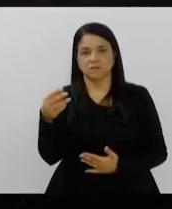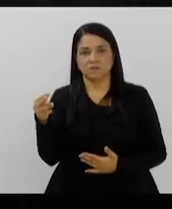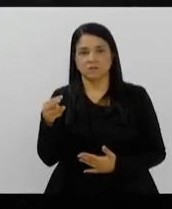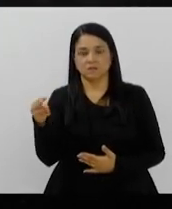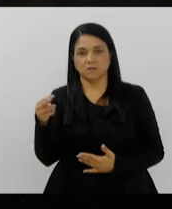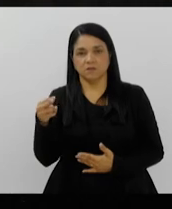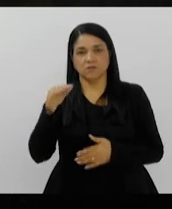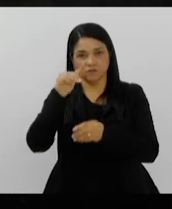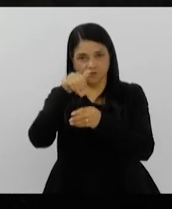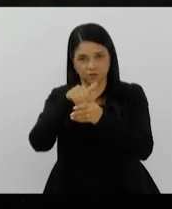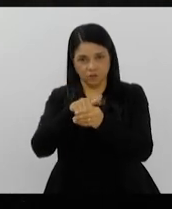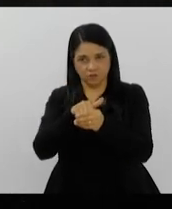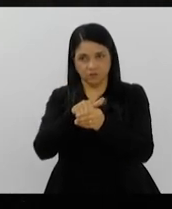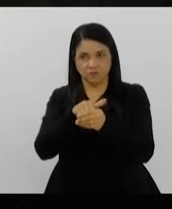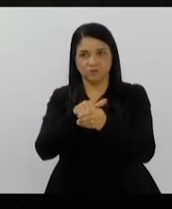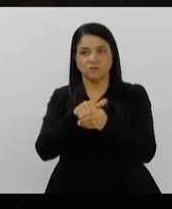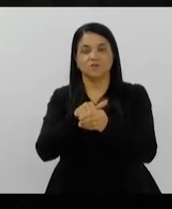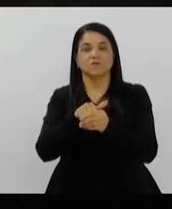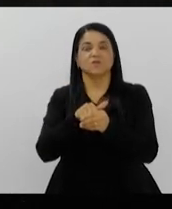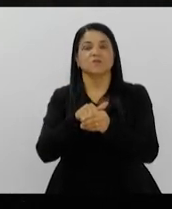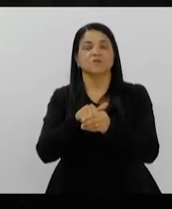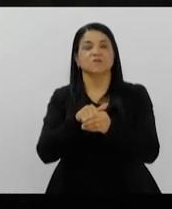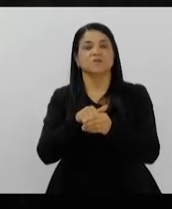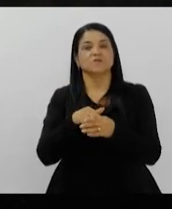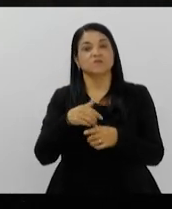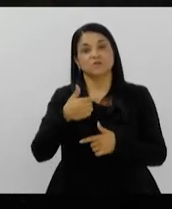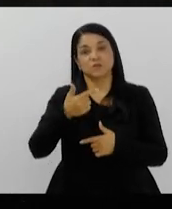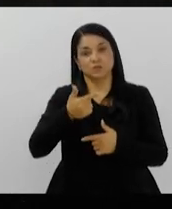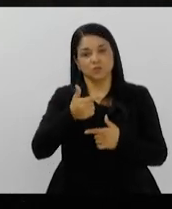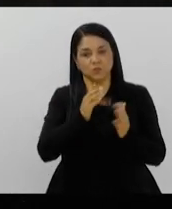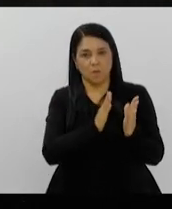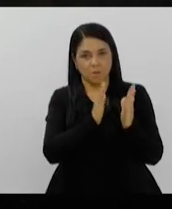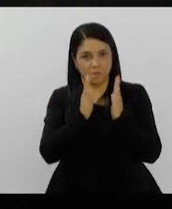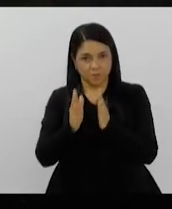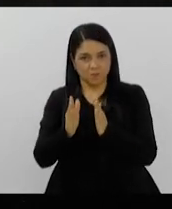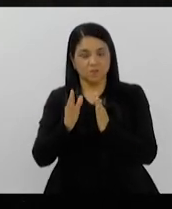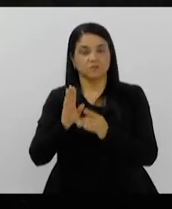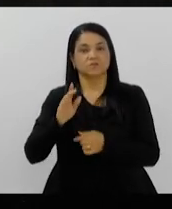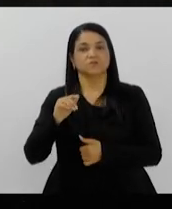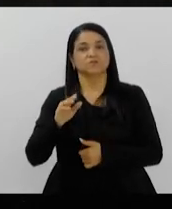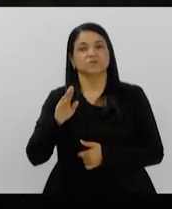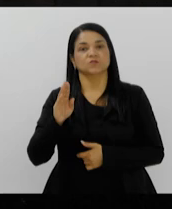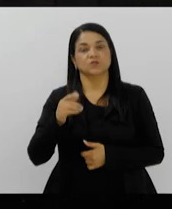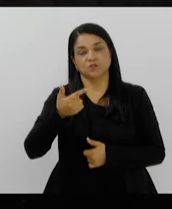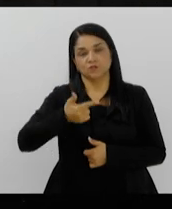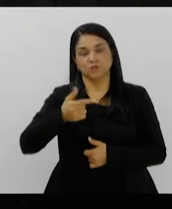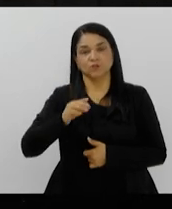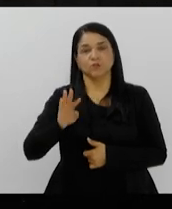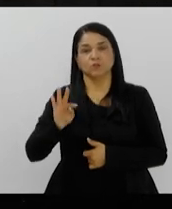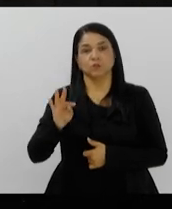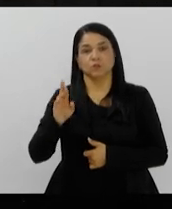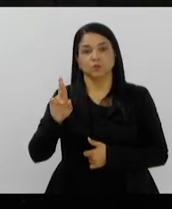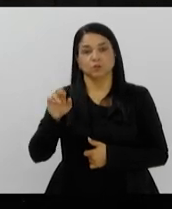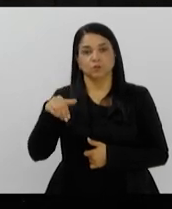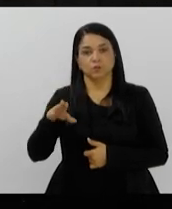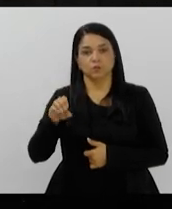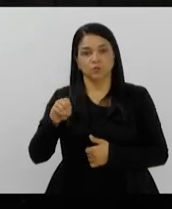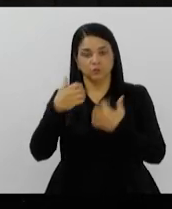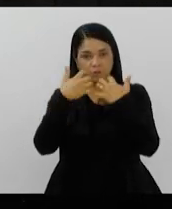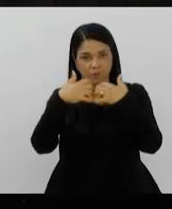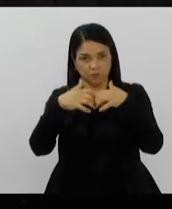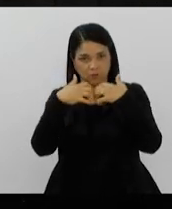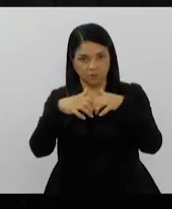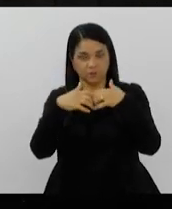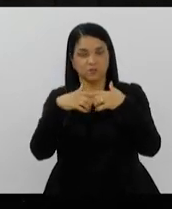já foram um segundo passo, desde que nós fomos para o segundo turno nas eleições de Petrópolis, enfrentando as máquinas que